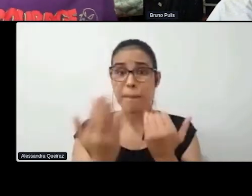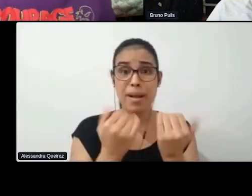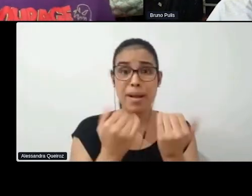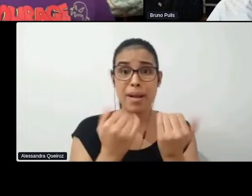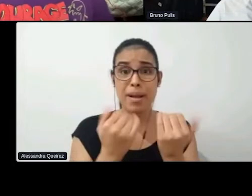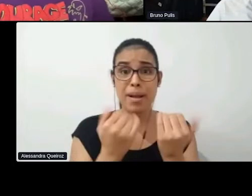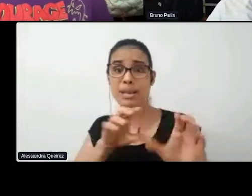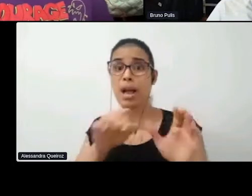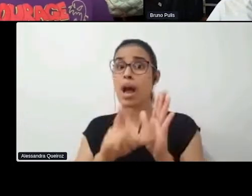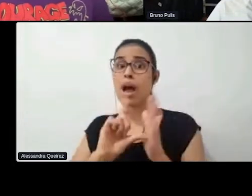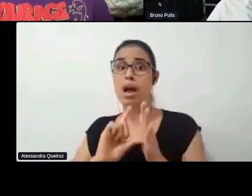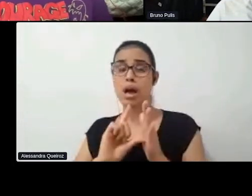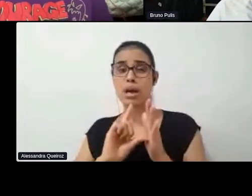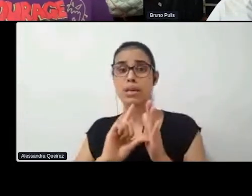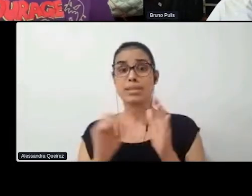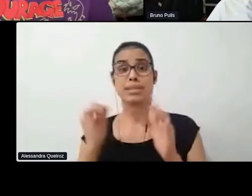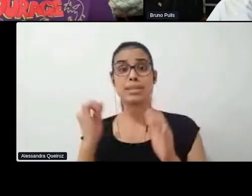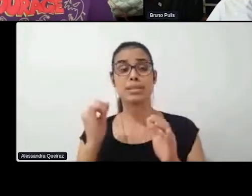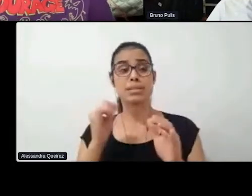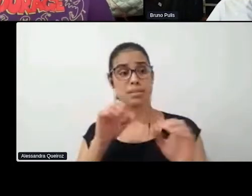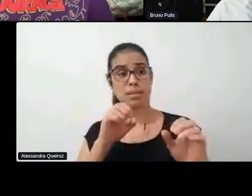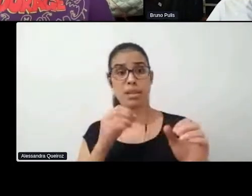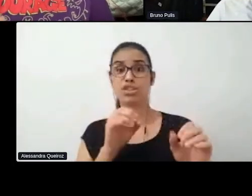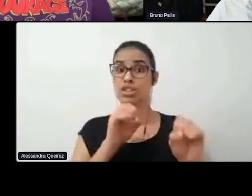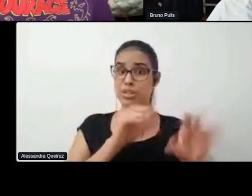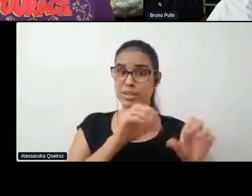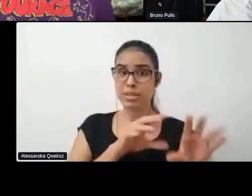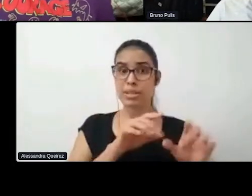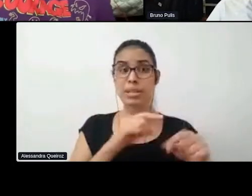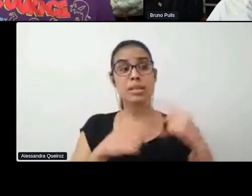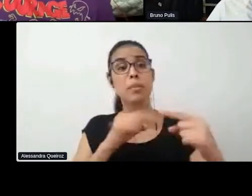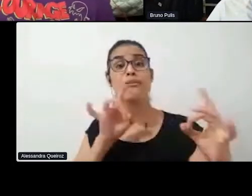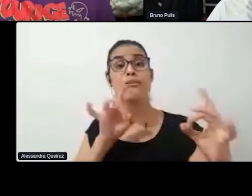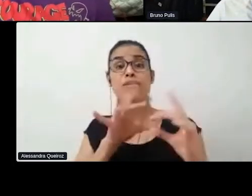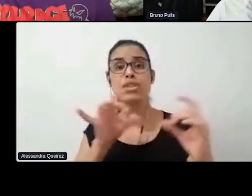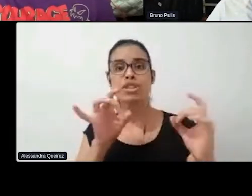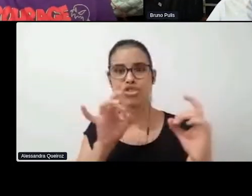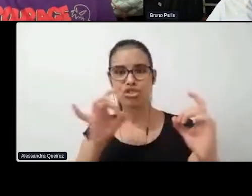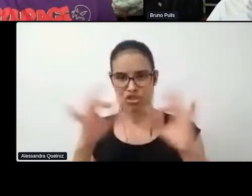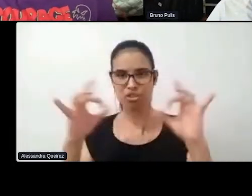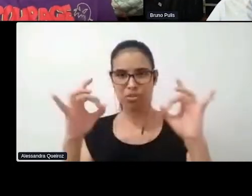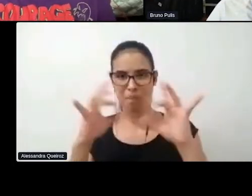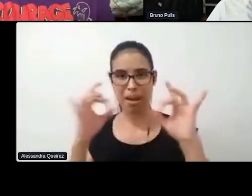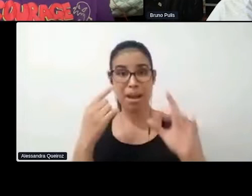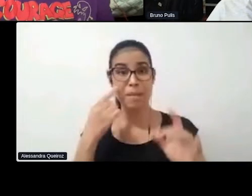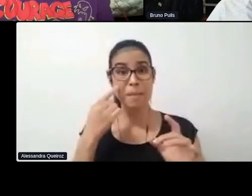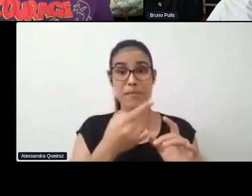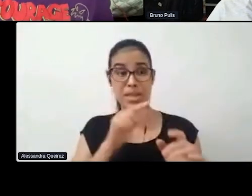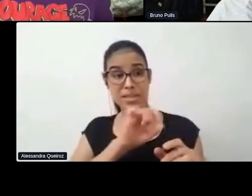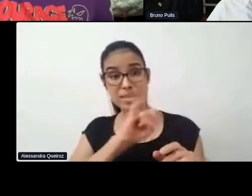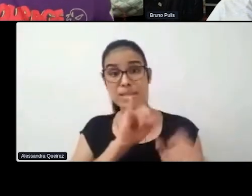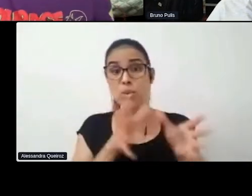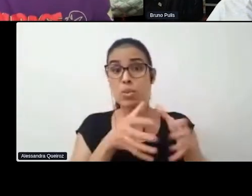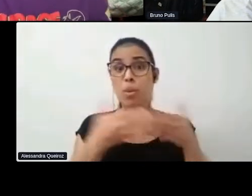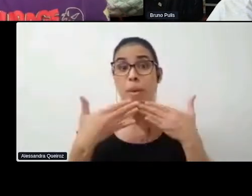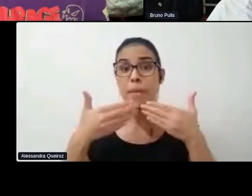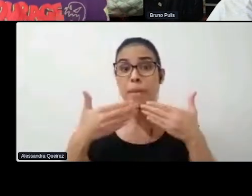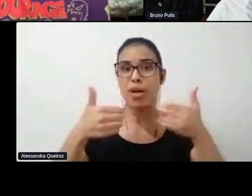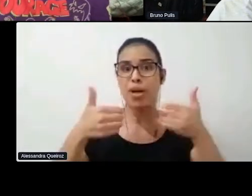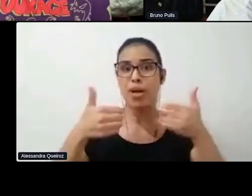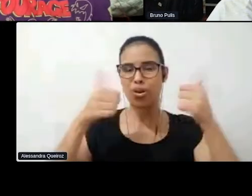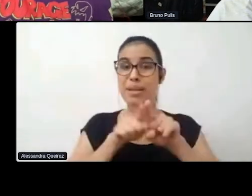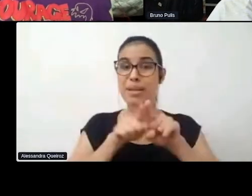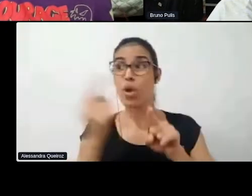ver os feedbacks, ver como a gente pode melhorar, para que a próxima turma, quando entrar, ela já tenha um conhecimento mais